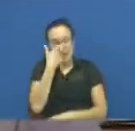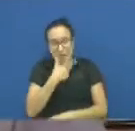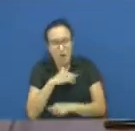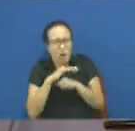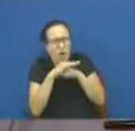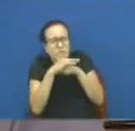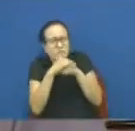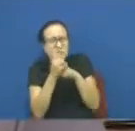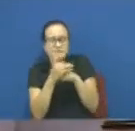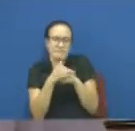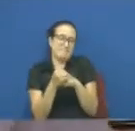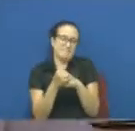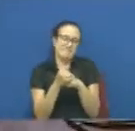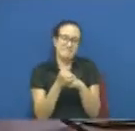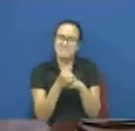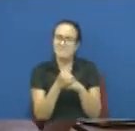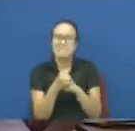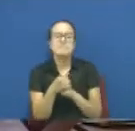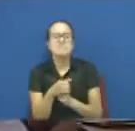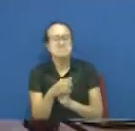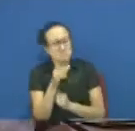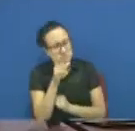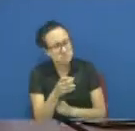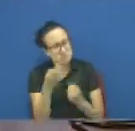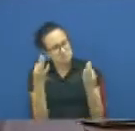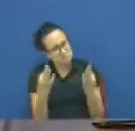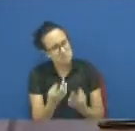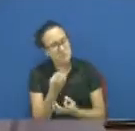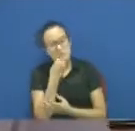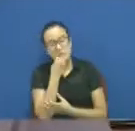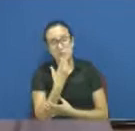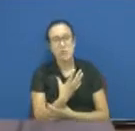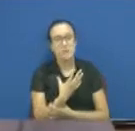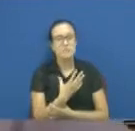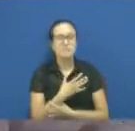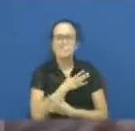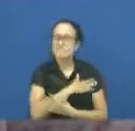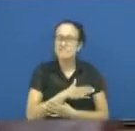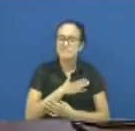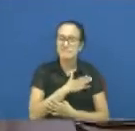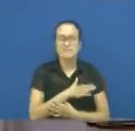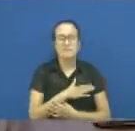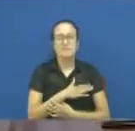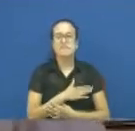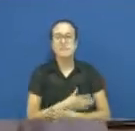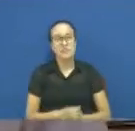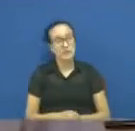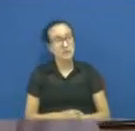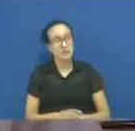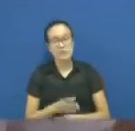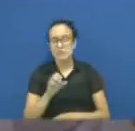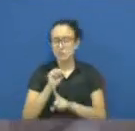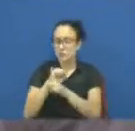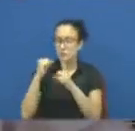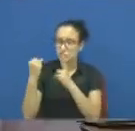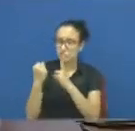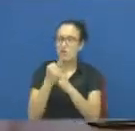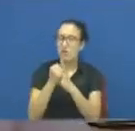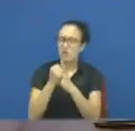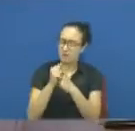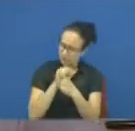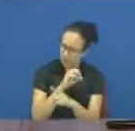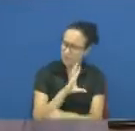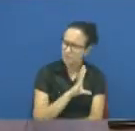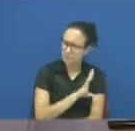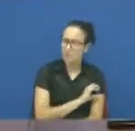admiração muito grande, que são pessoas honestas, queridas, pessoas que fazem diferença na sociedade, assim como